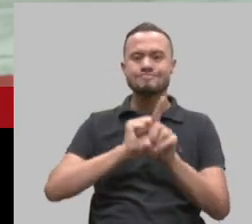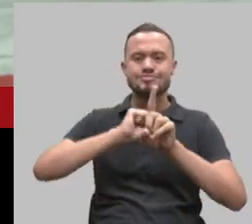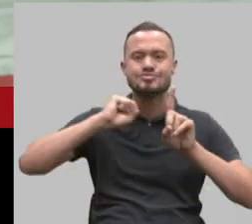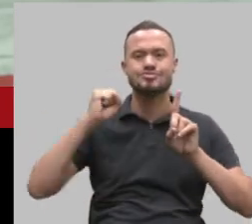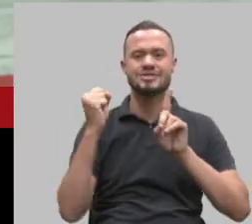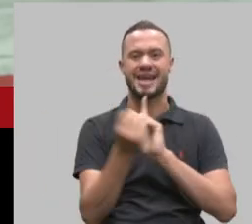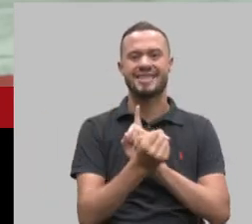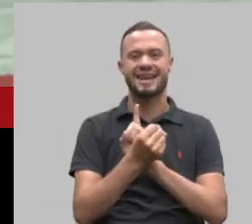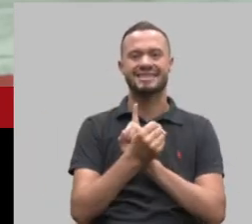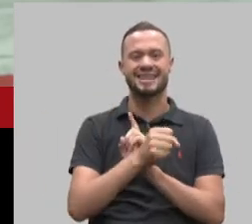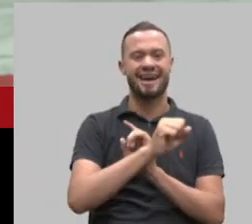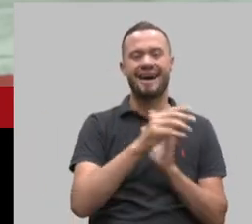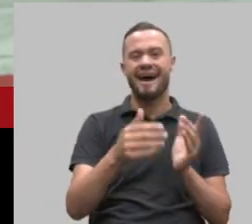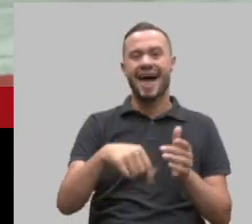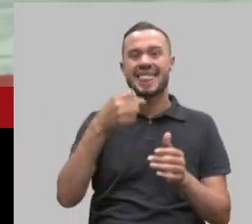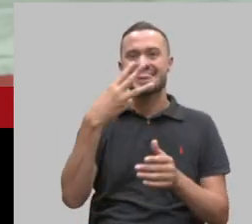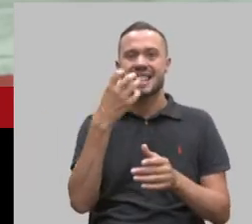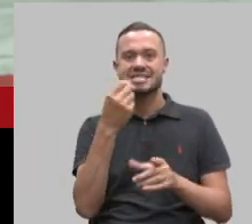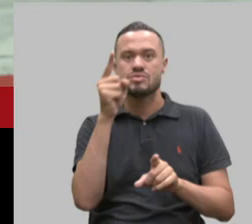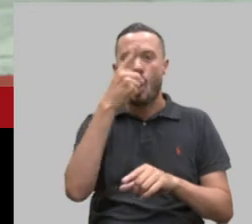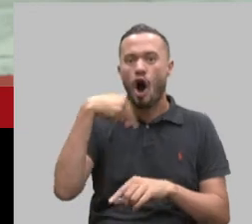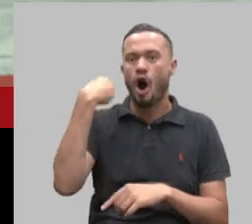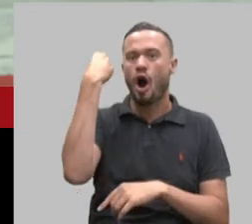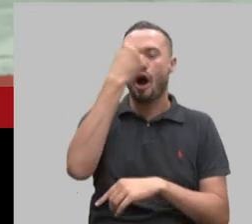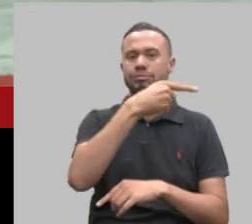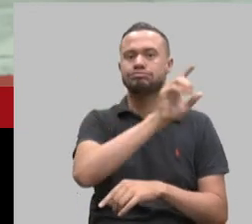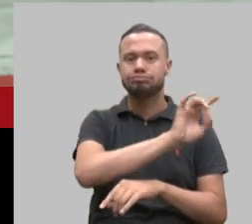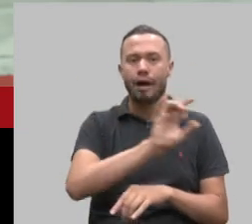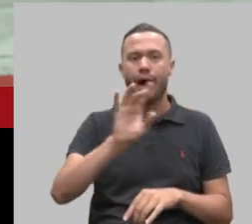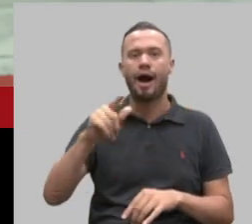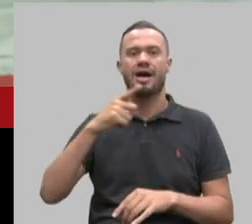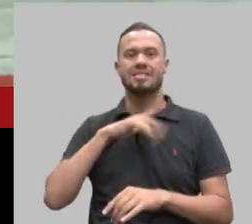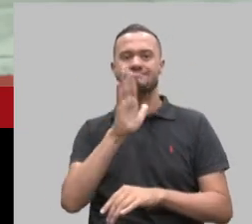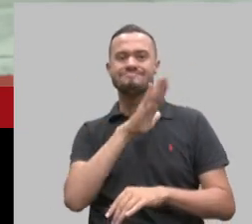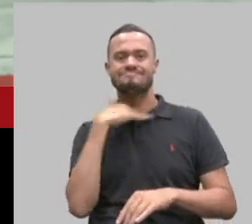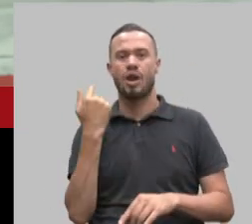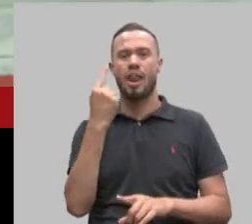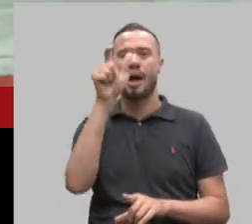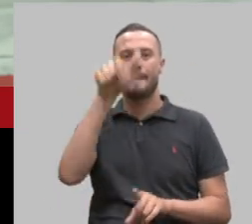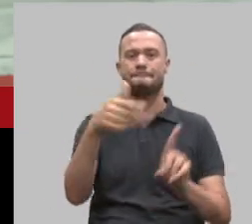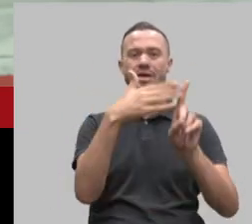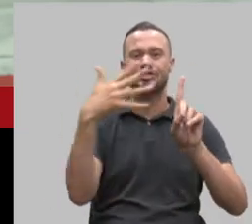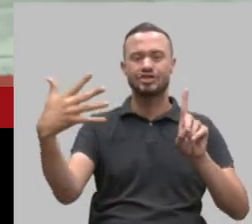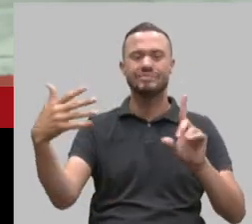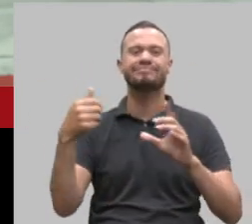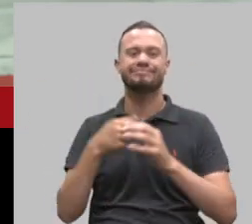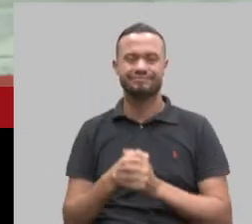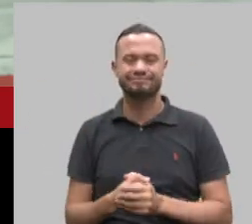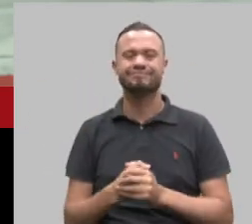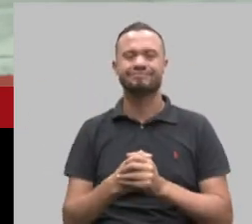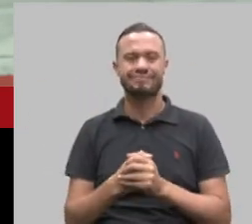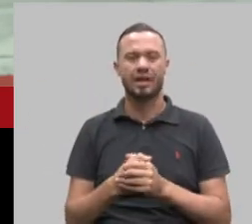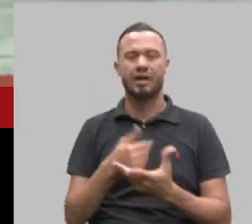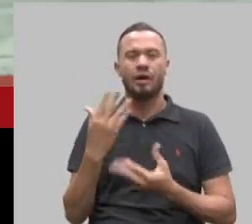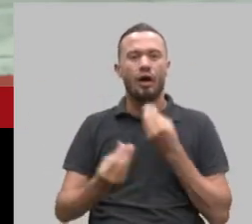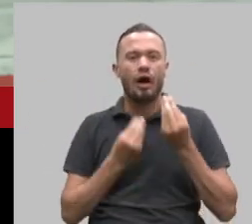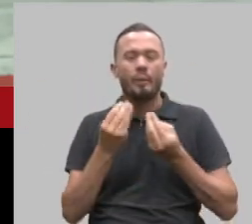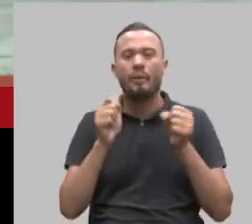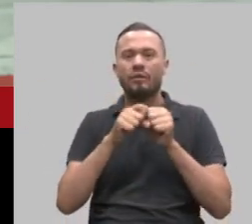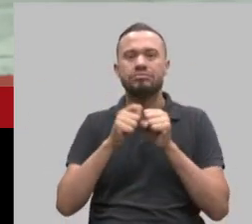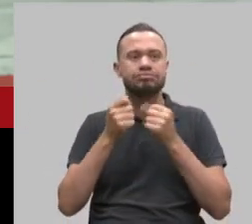36 horas a gente tem o assassinato de uma pessoa LGBT até quando nós vamos ficar com os olhos